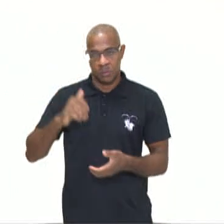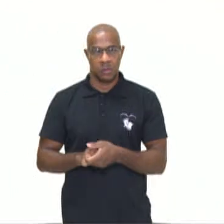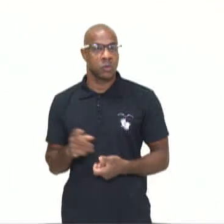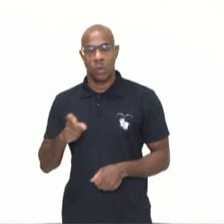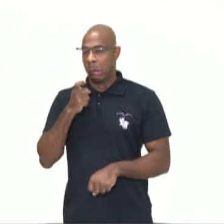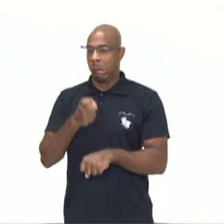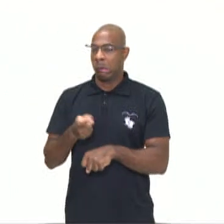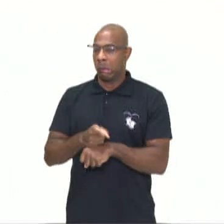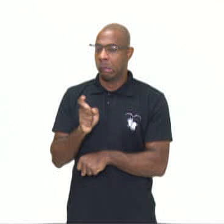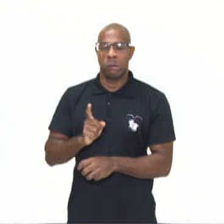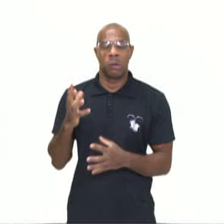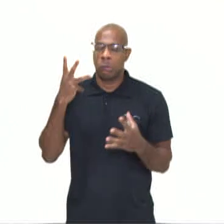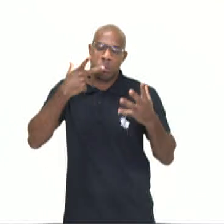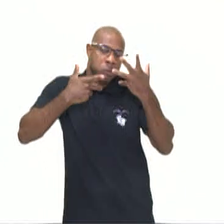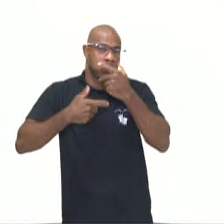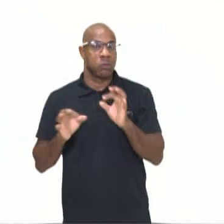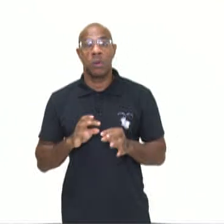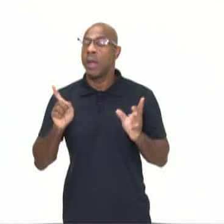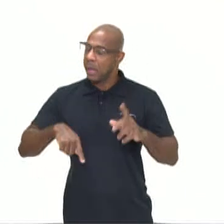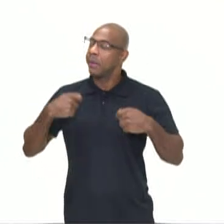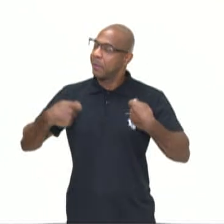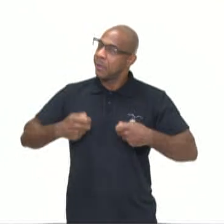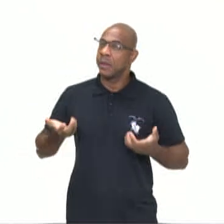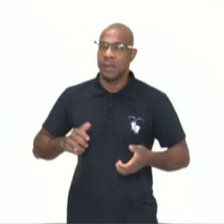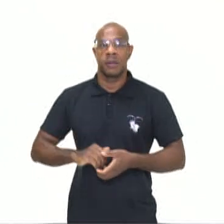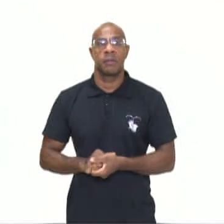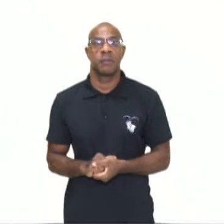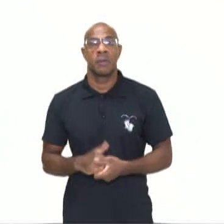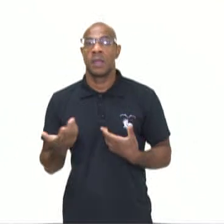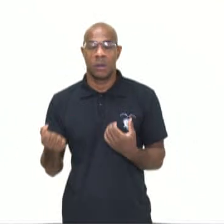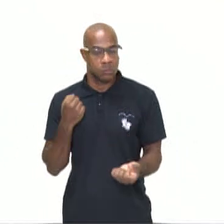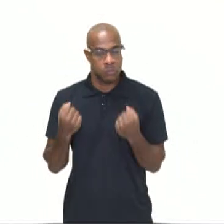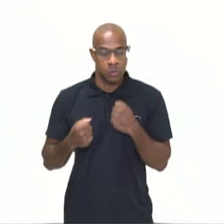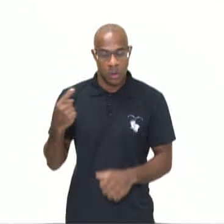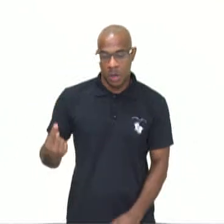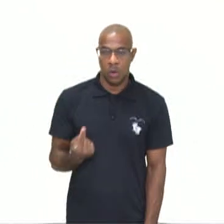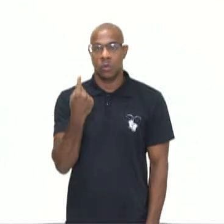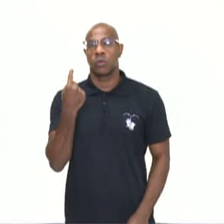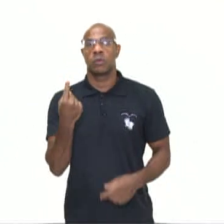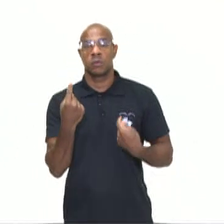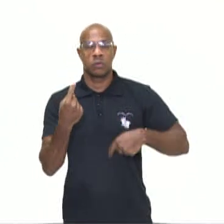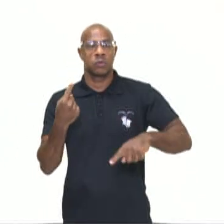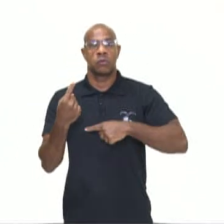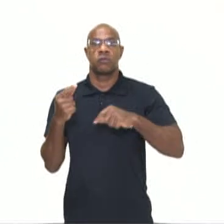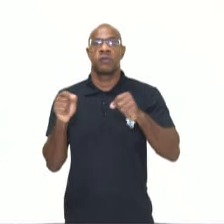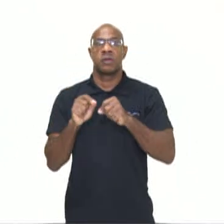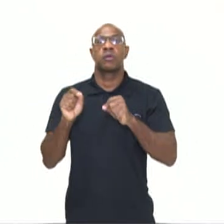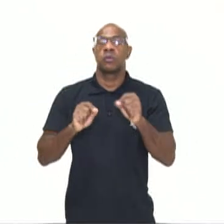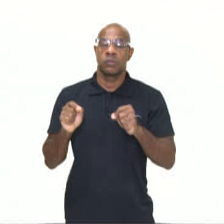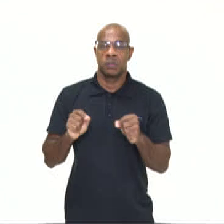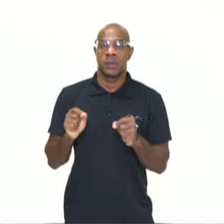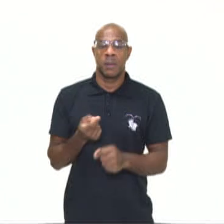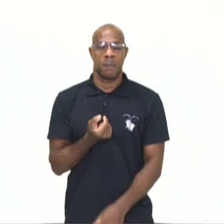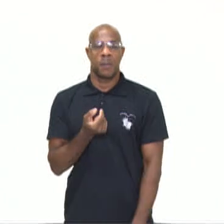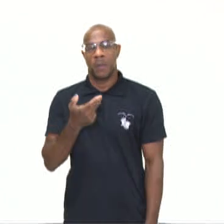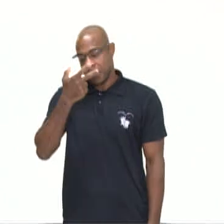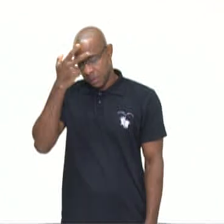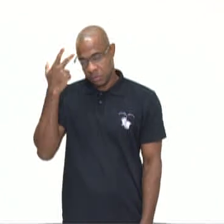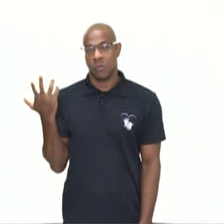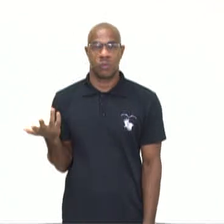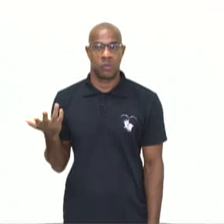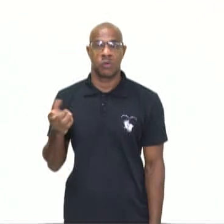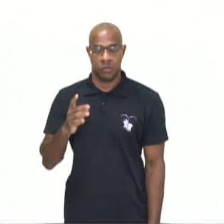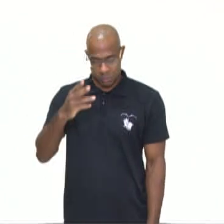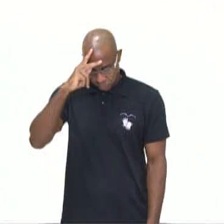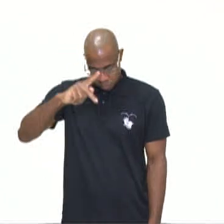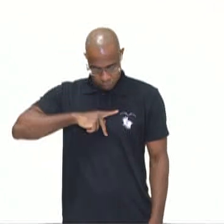egoísmo, nem vaidade. É necessário. É a única atividade na qual não estamos fazendo algo para outra pessoa, só para